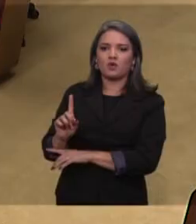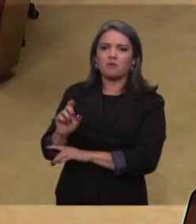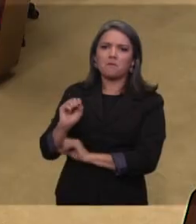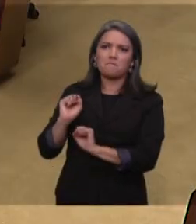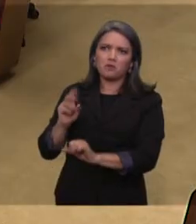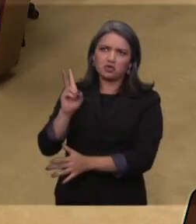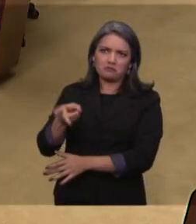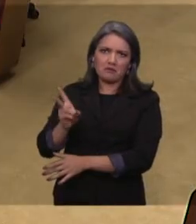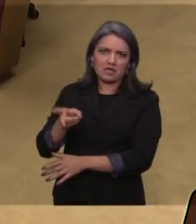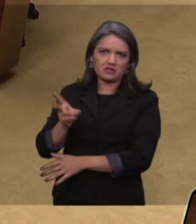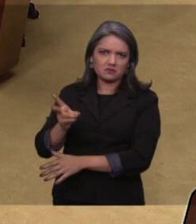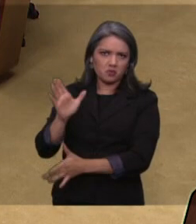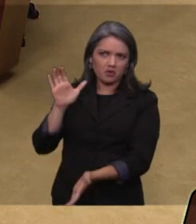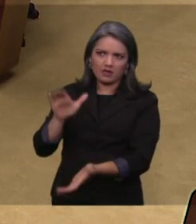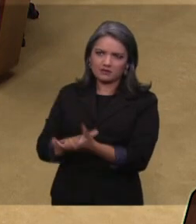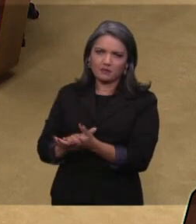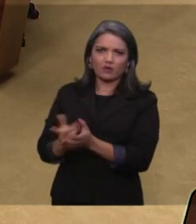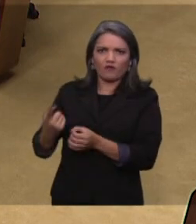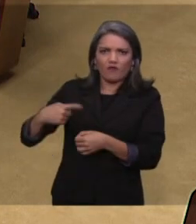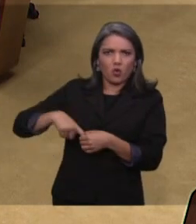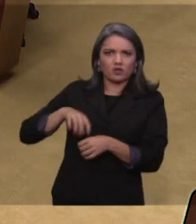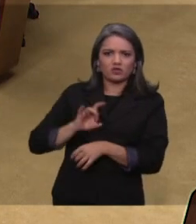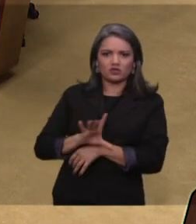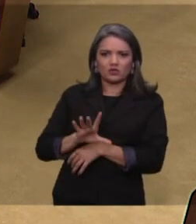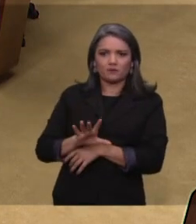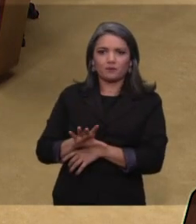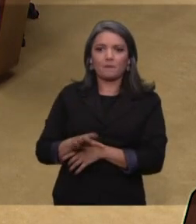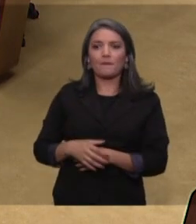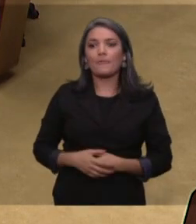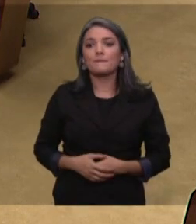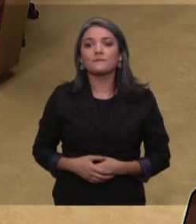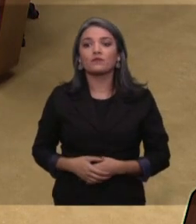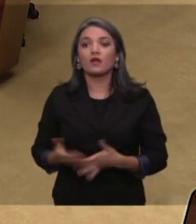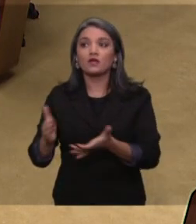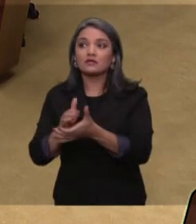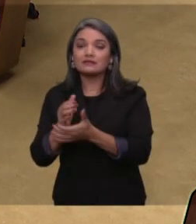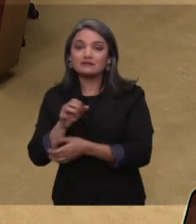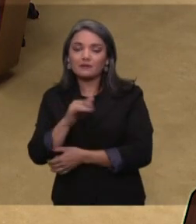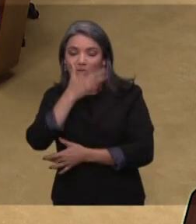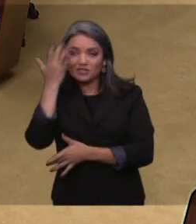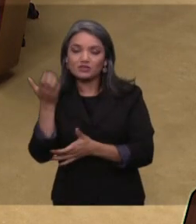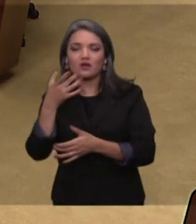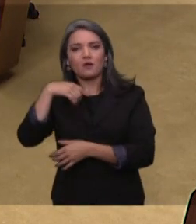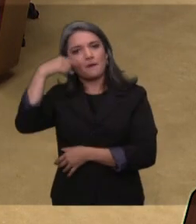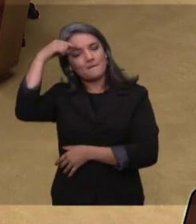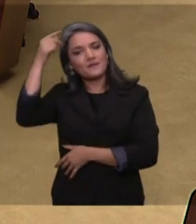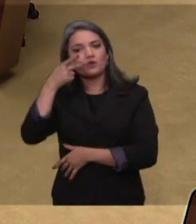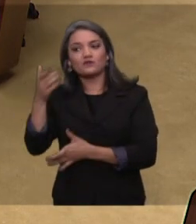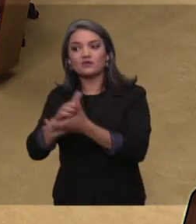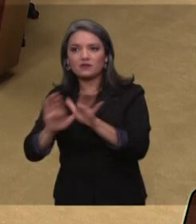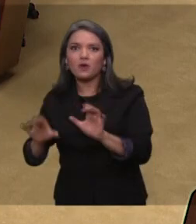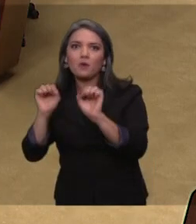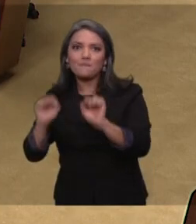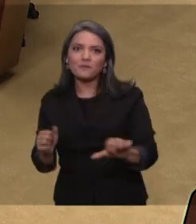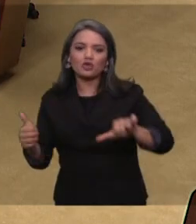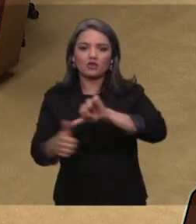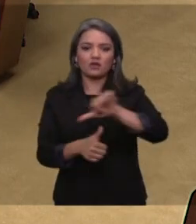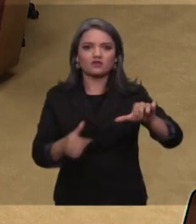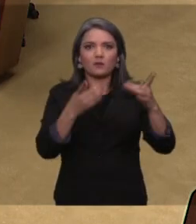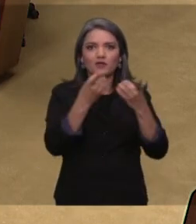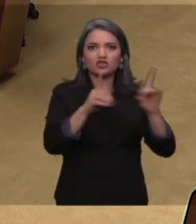o divorciado? Sim. E o separado pode converter em divórcio? Isso. Pode, sim, mas ao mesmo tempo ele pode